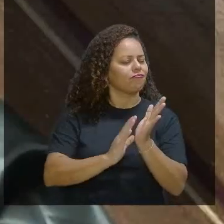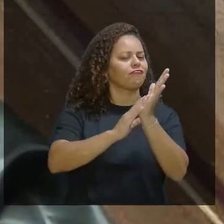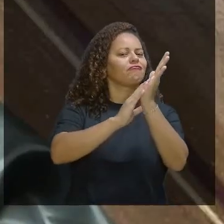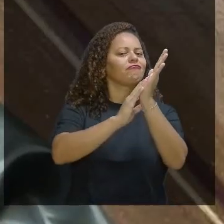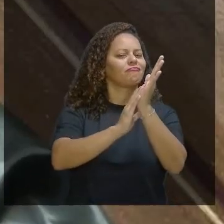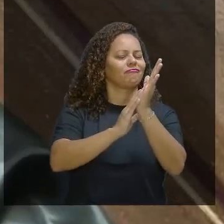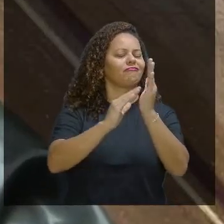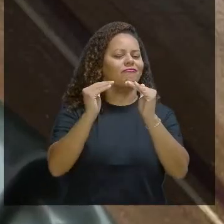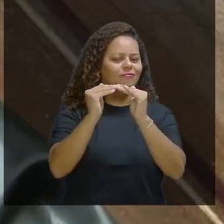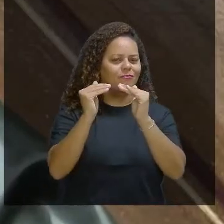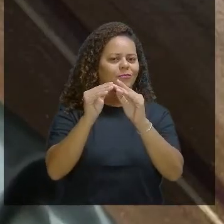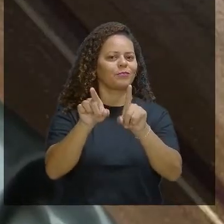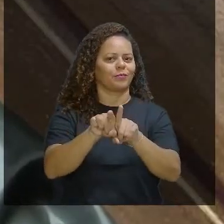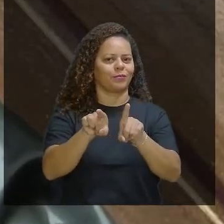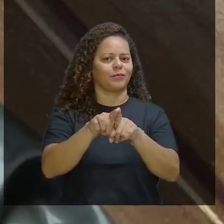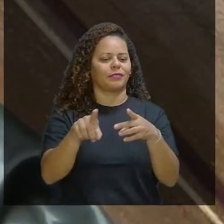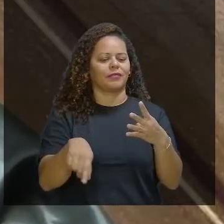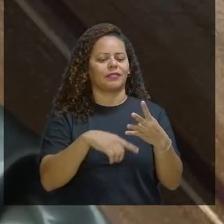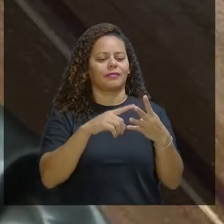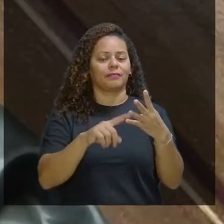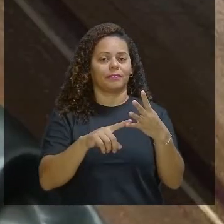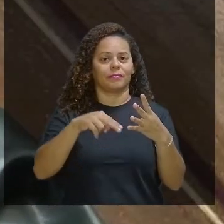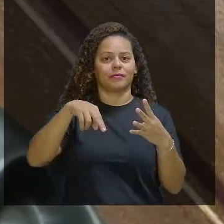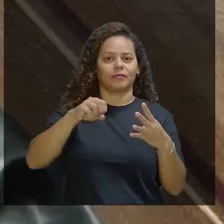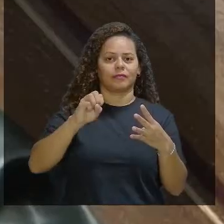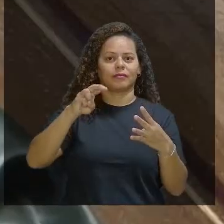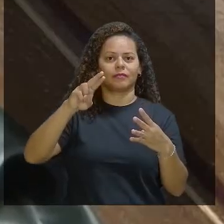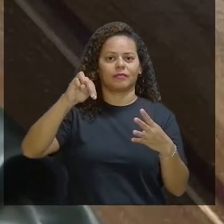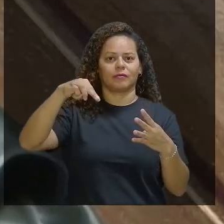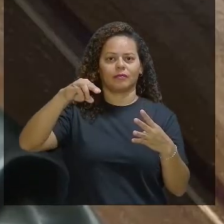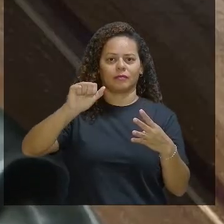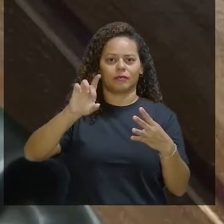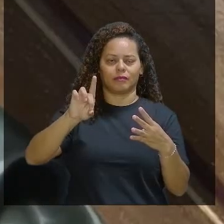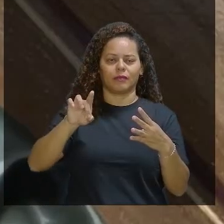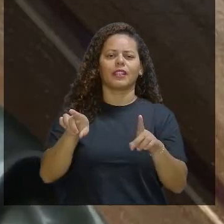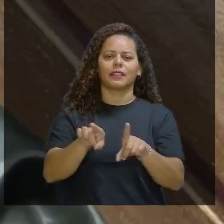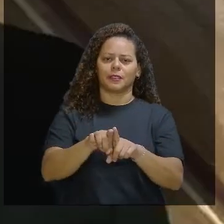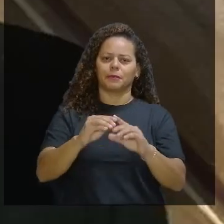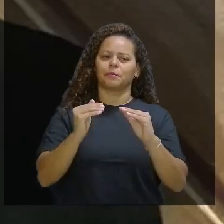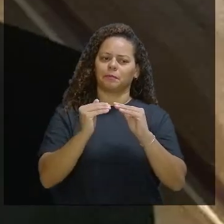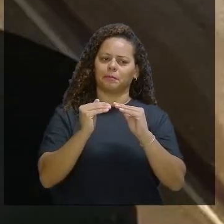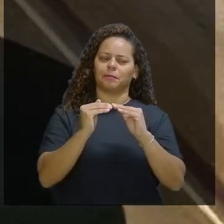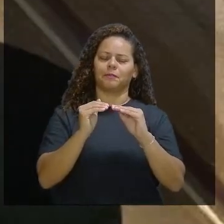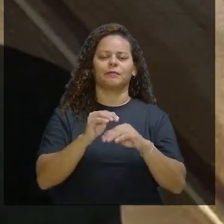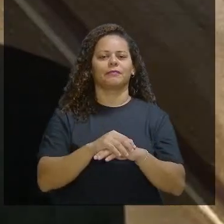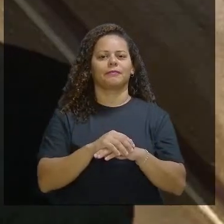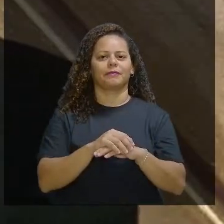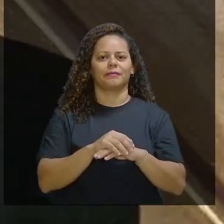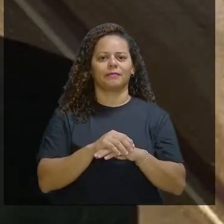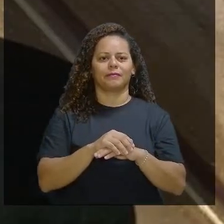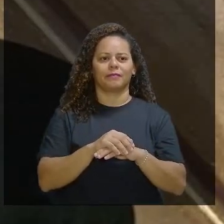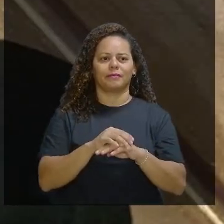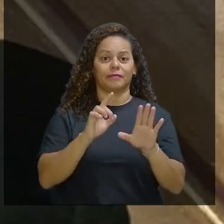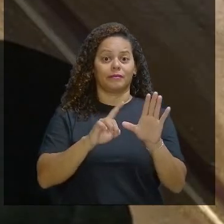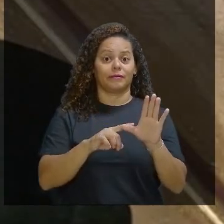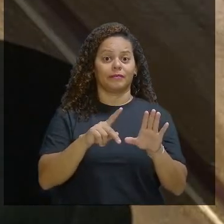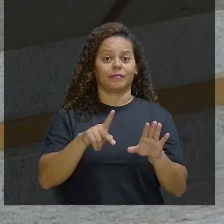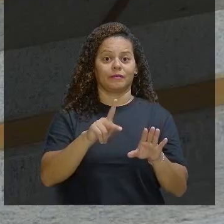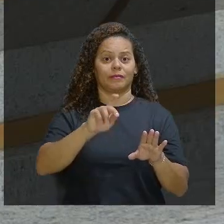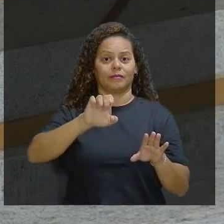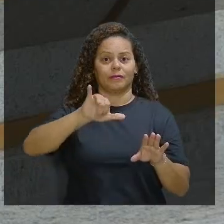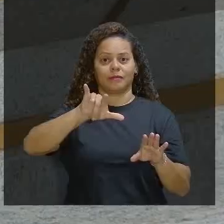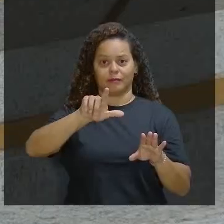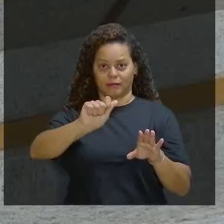acompanho. Juiz Normande Souza? Eu também acompanho, senhor presidente. Juíza